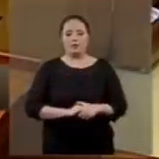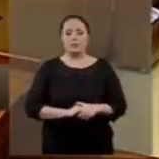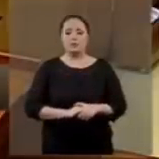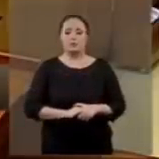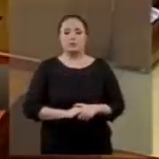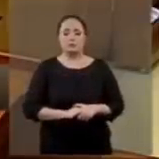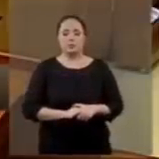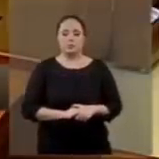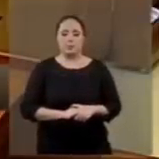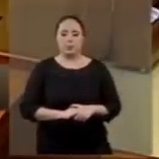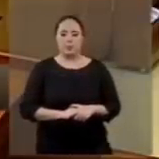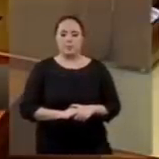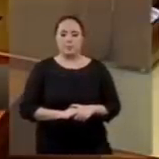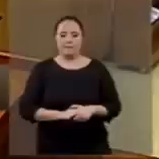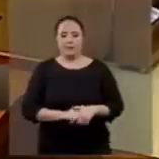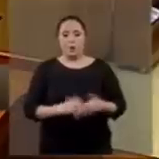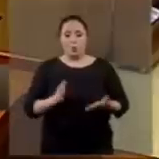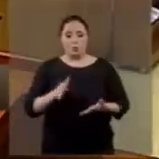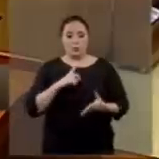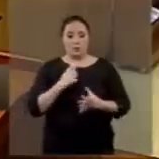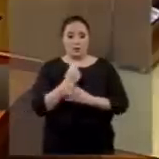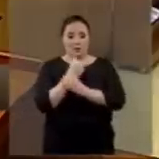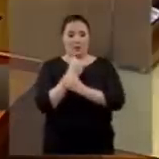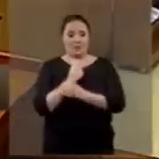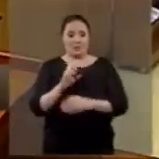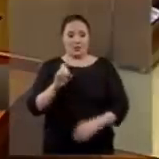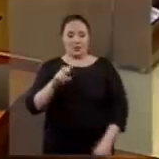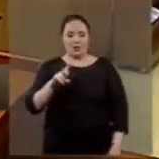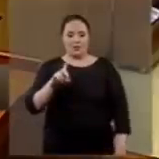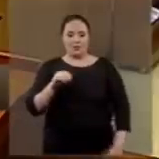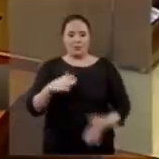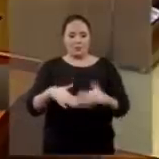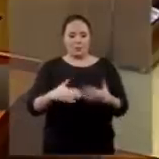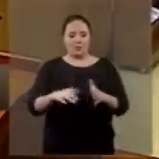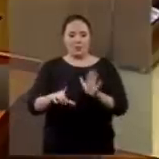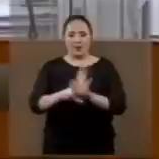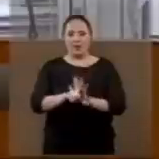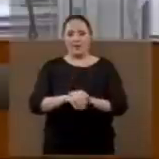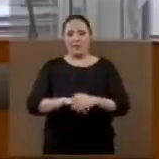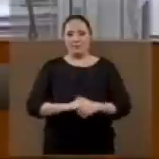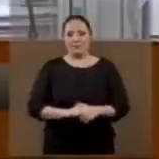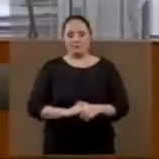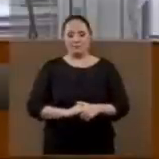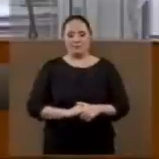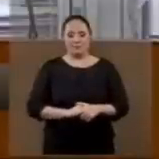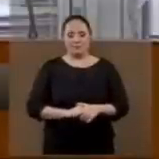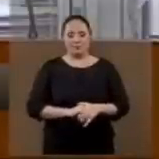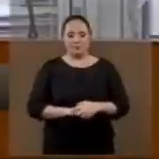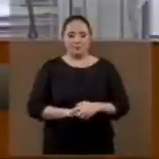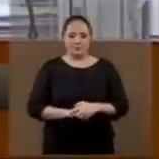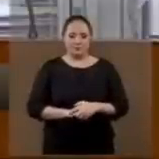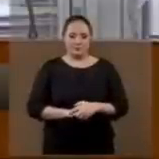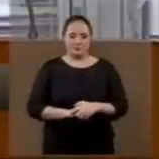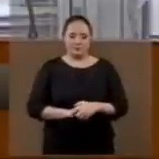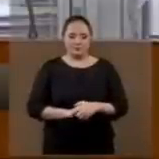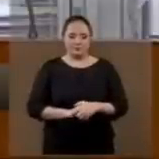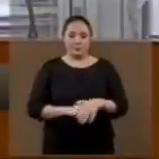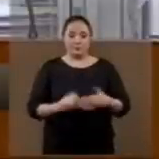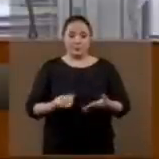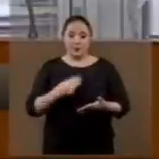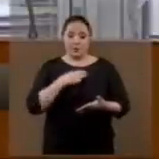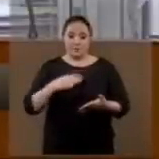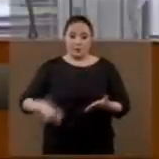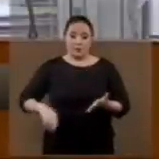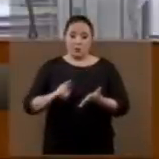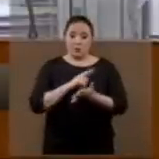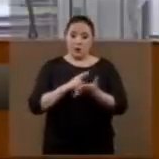Este eu faço. Está garantido o devido processo legal pela lei. Sim, mas está garantido mas nos termos do voto do ministro relator, que votou,